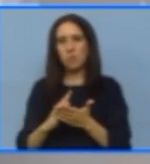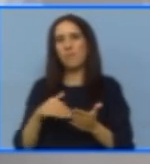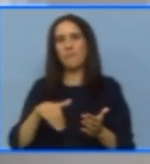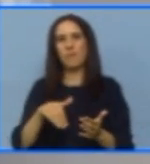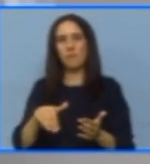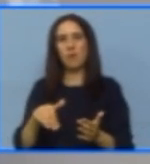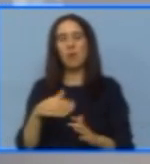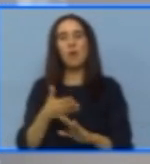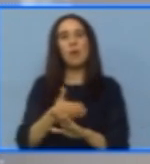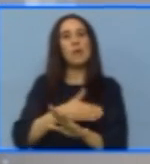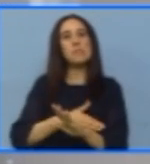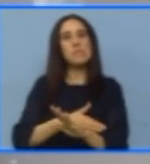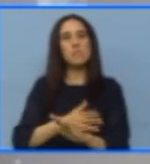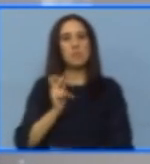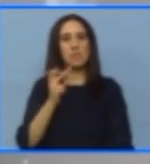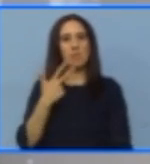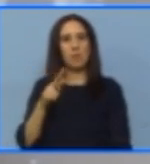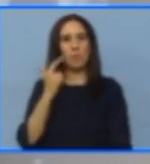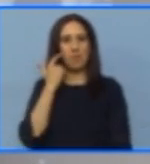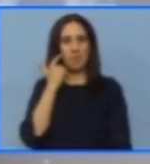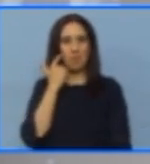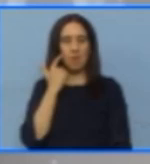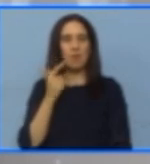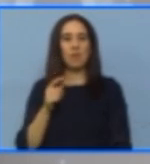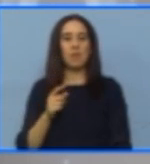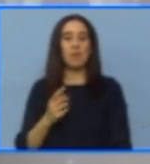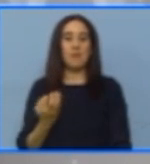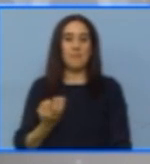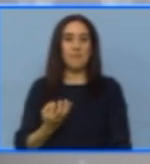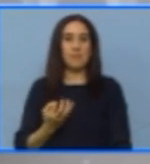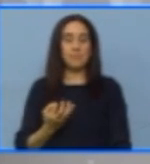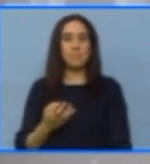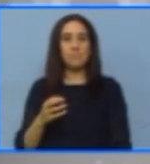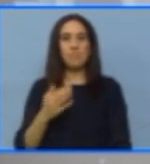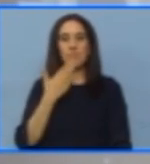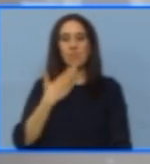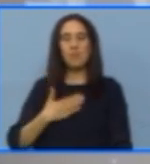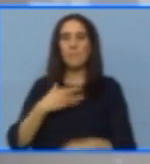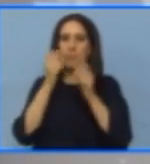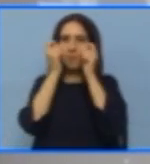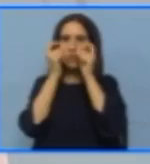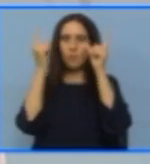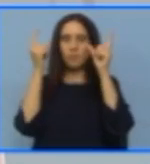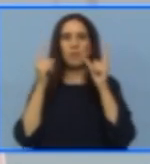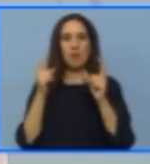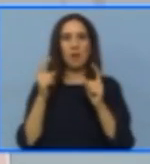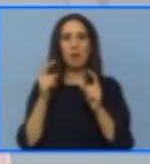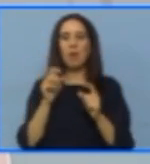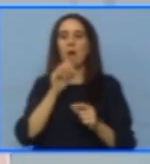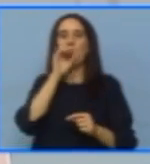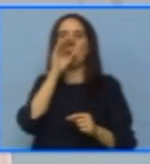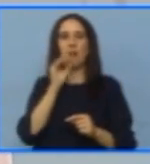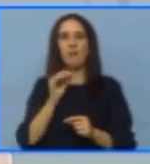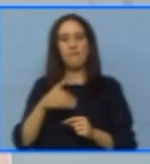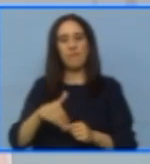ter antes do nosso centenário. E, portanto, é um despertar, o abrir do véu daquilo que vai ser